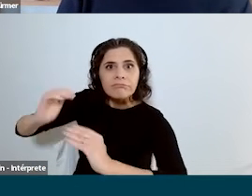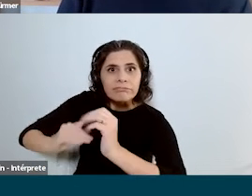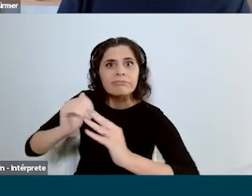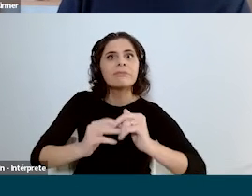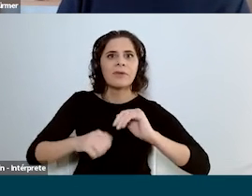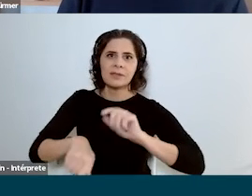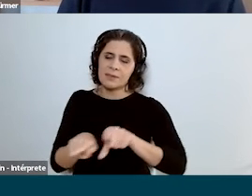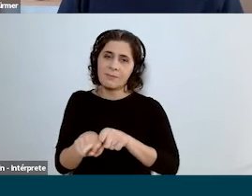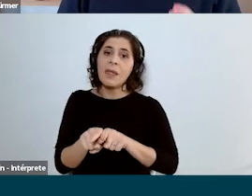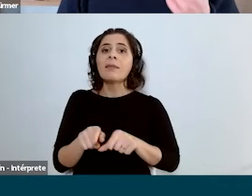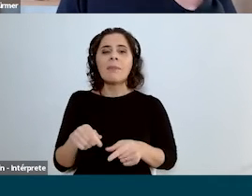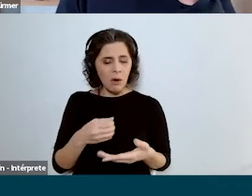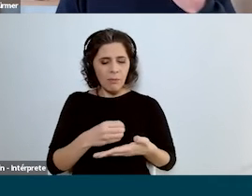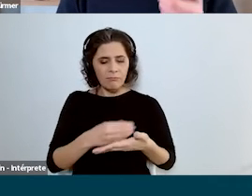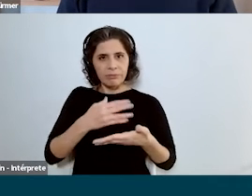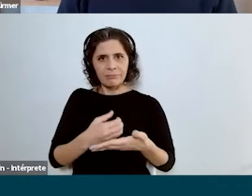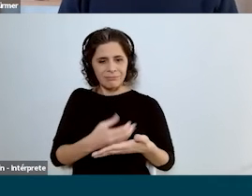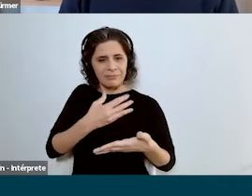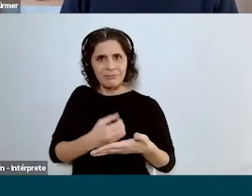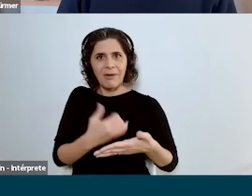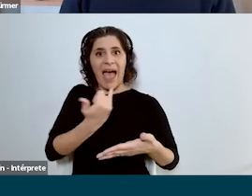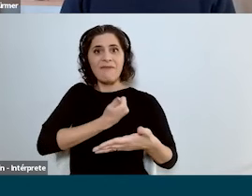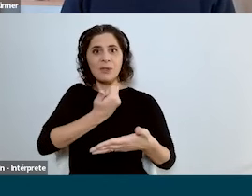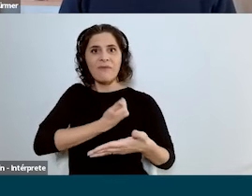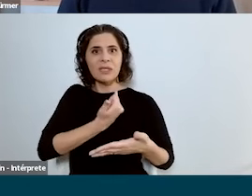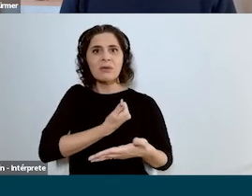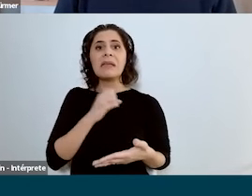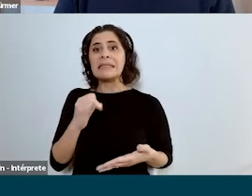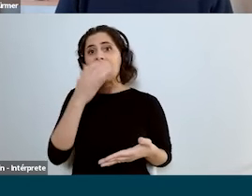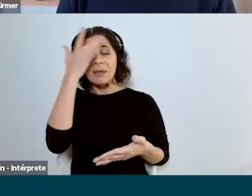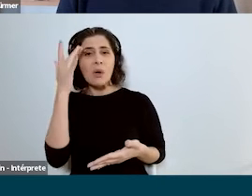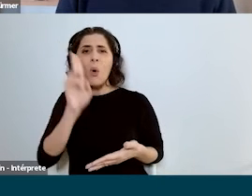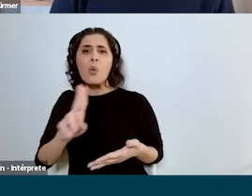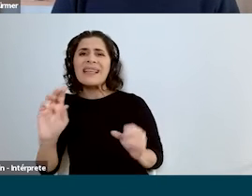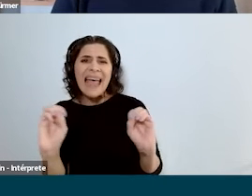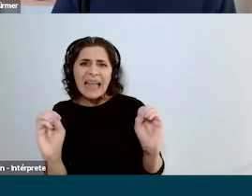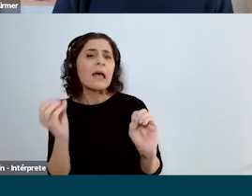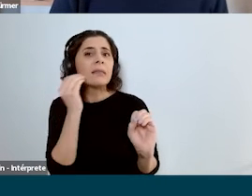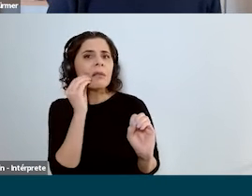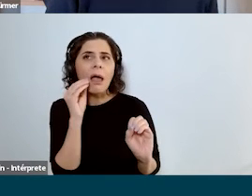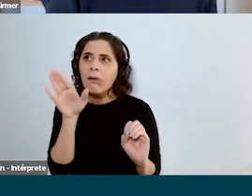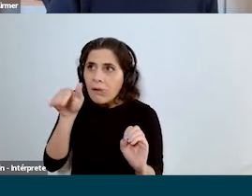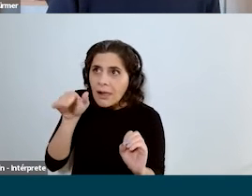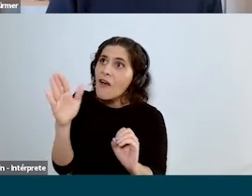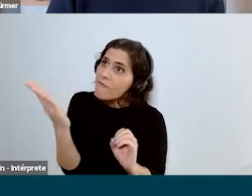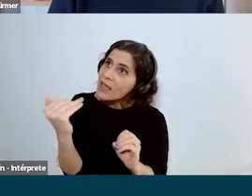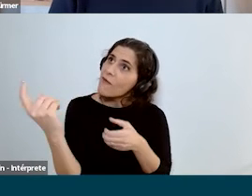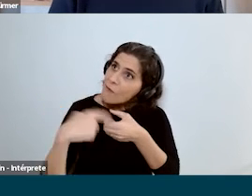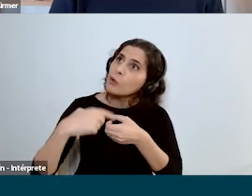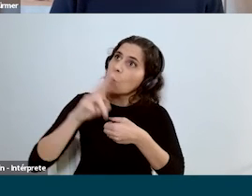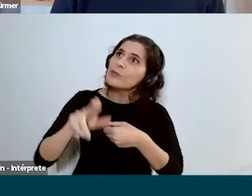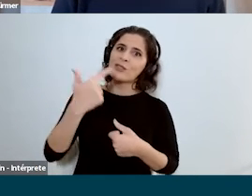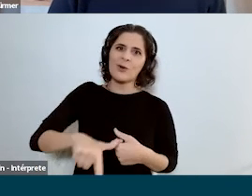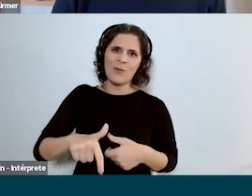ação e também personalizar as nossas notificações e a forma como a gente trabalhava esse usuário dormente para fazer a pessoa voltar para o site. O